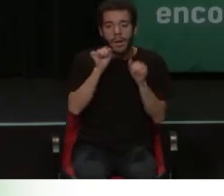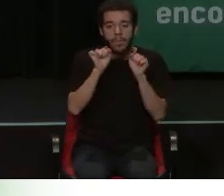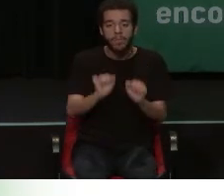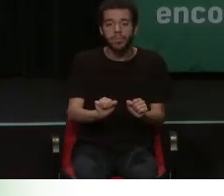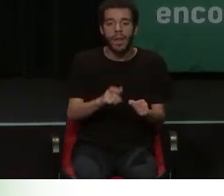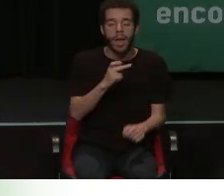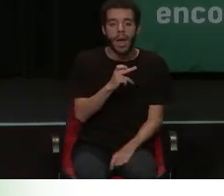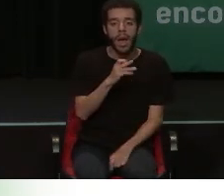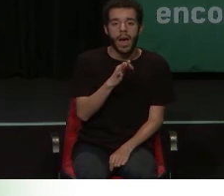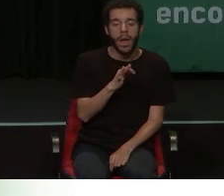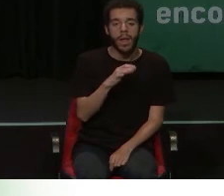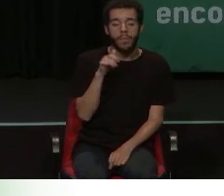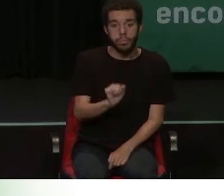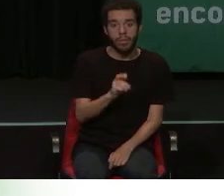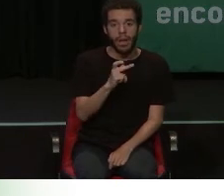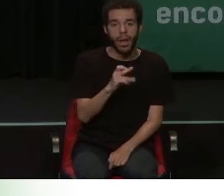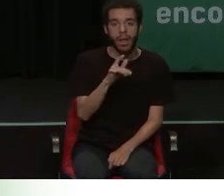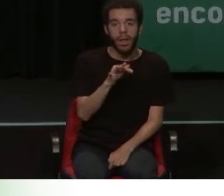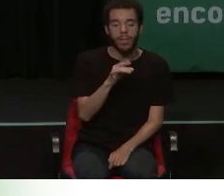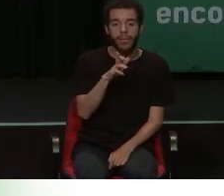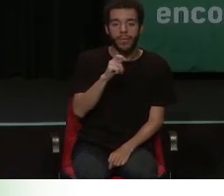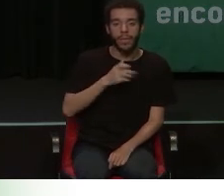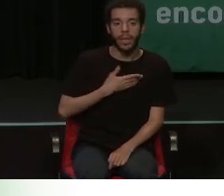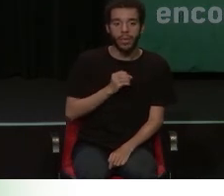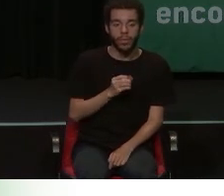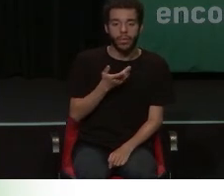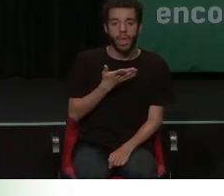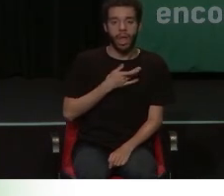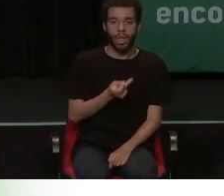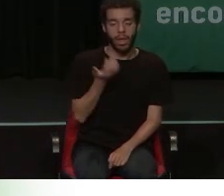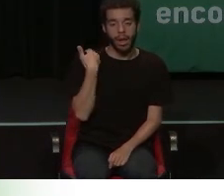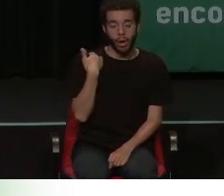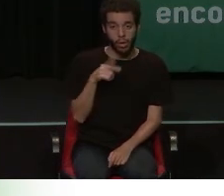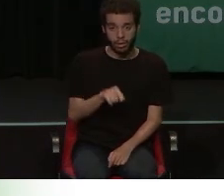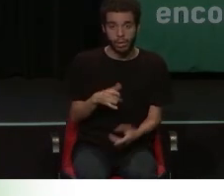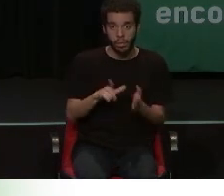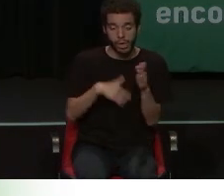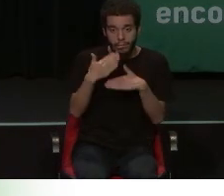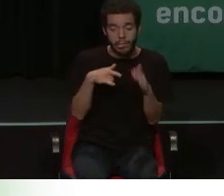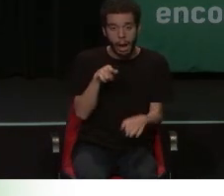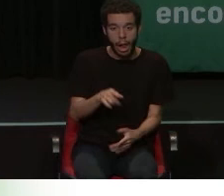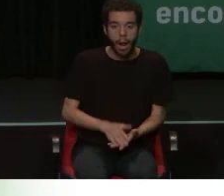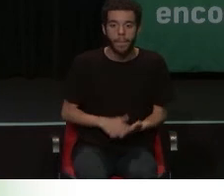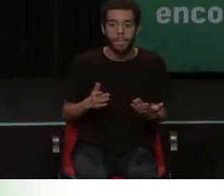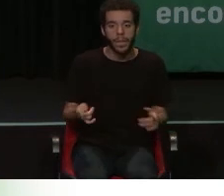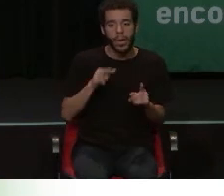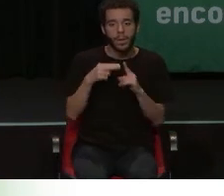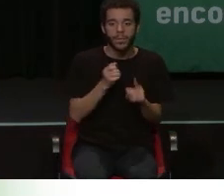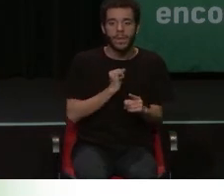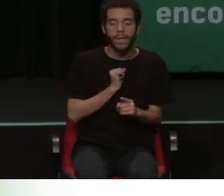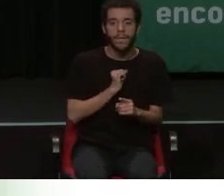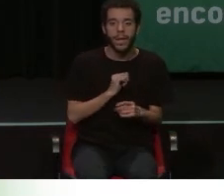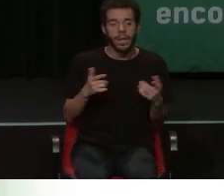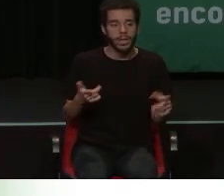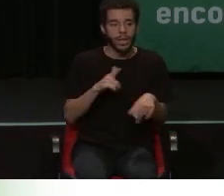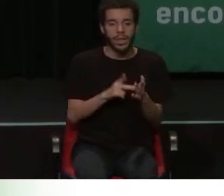do desenvolvimento deste projeto. E, portanto, em conclusão, o nosso ponto de vista é que estas novas